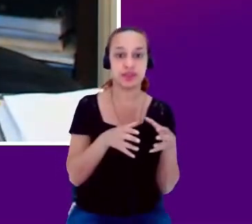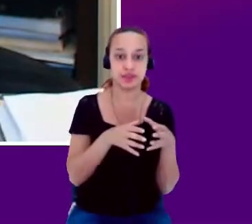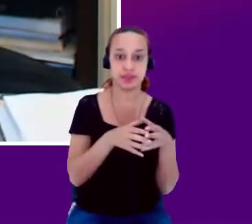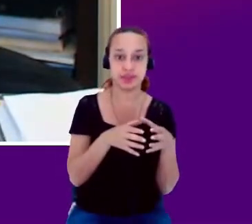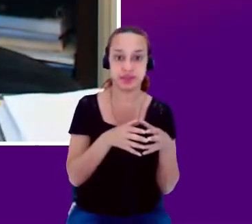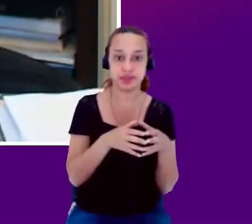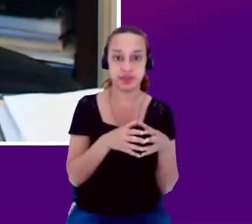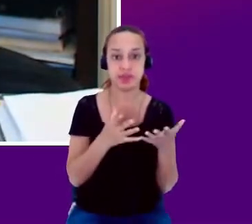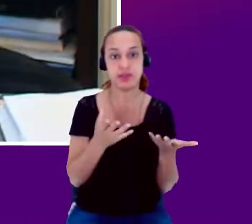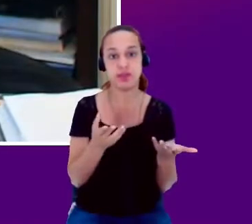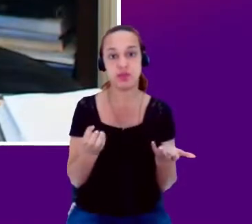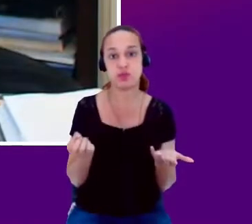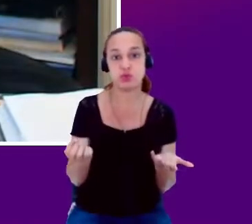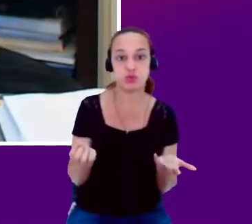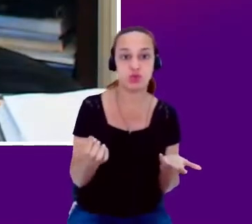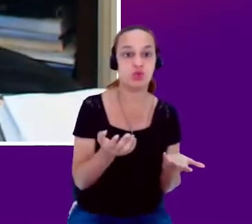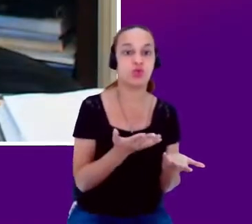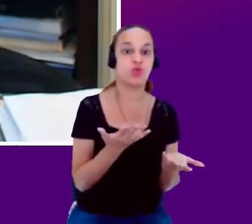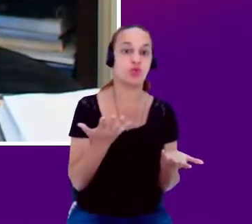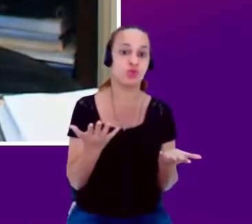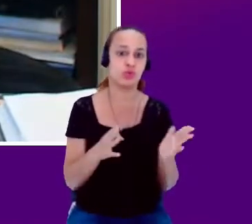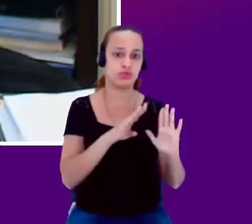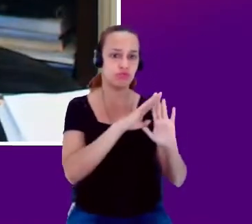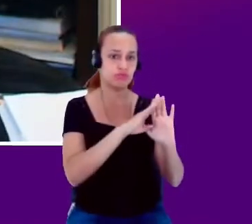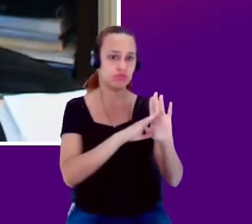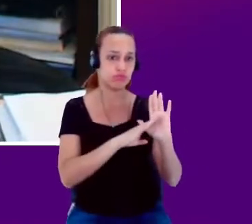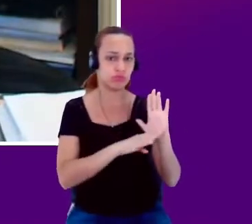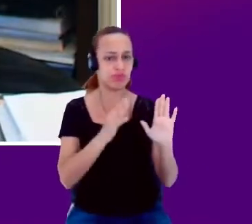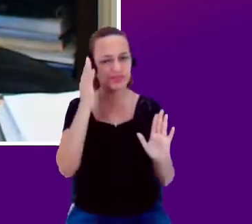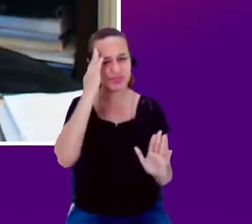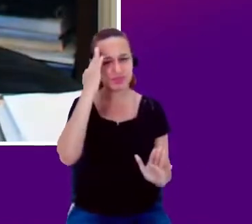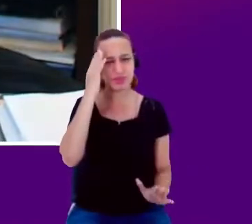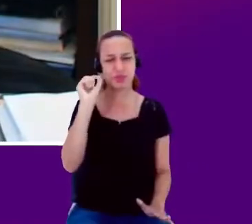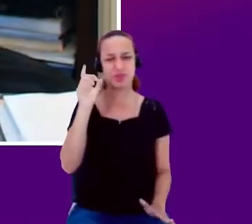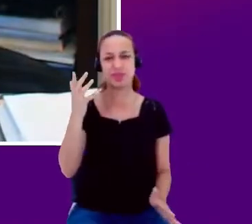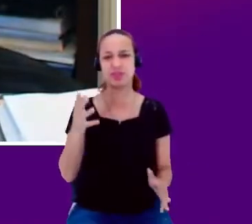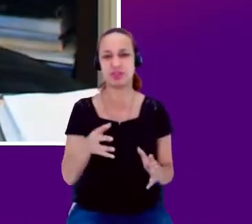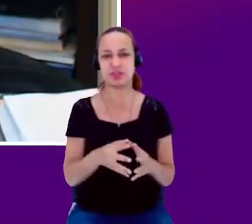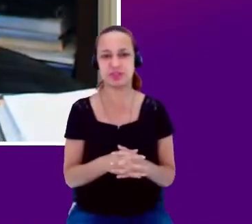novo exame. É bem provável, então, que nós, em breve, tenhamos